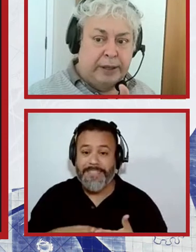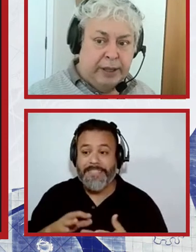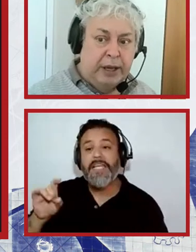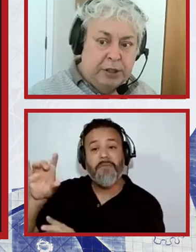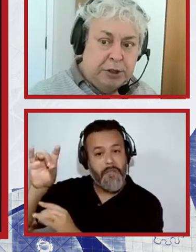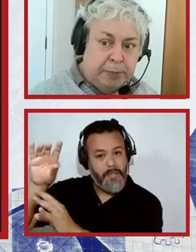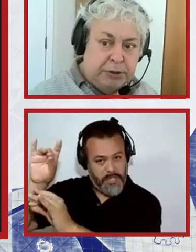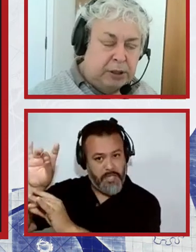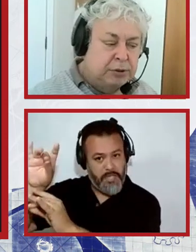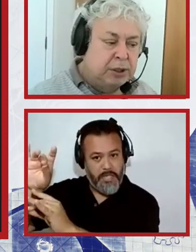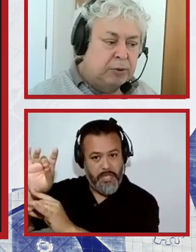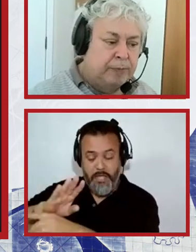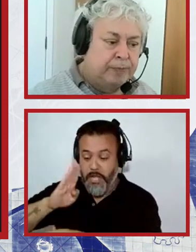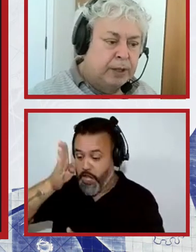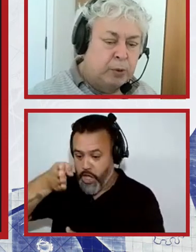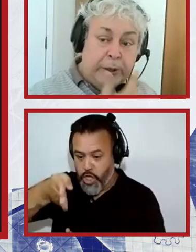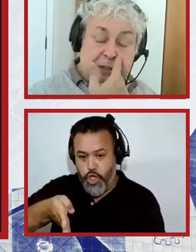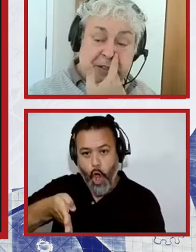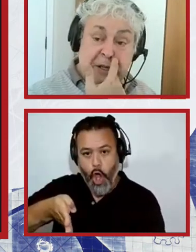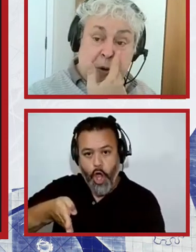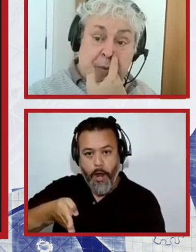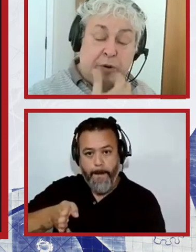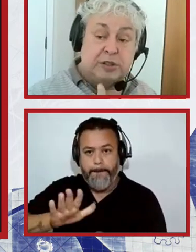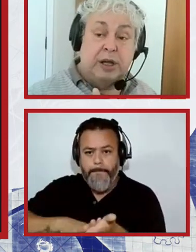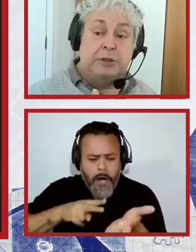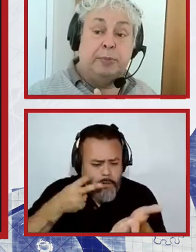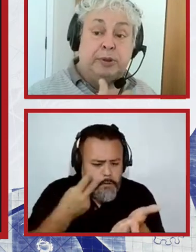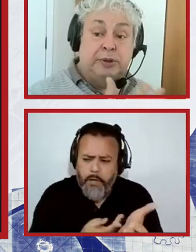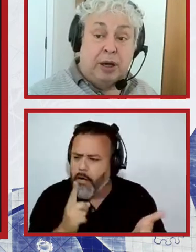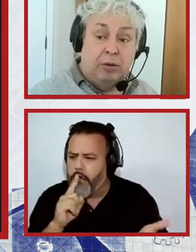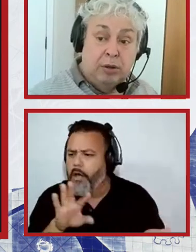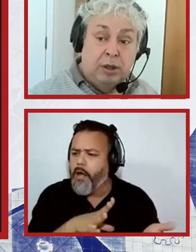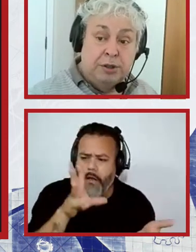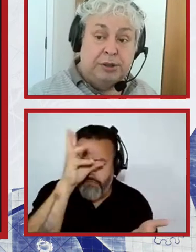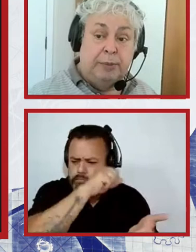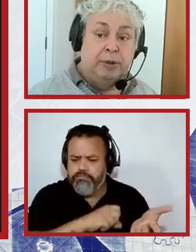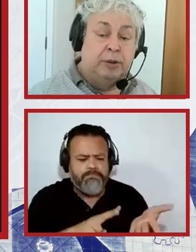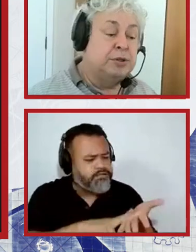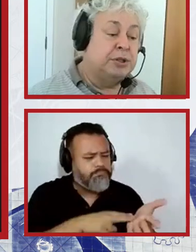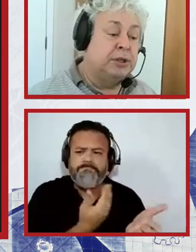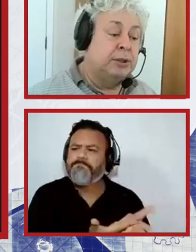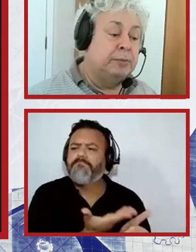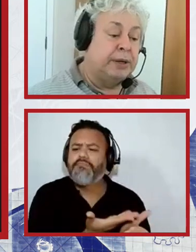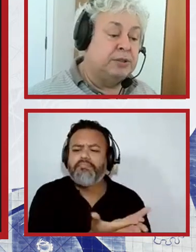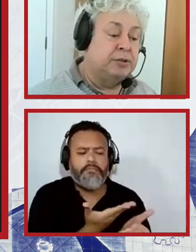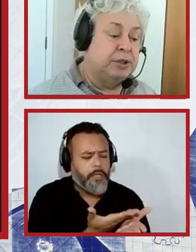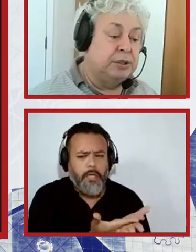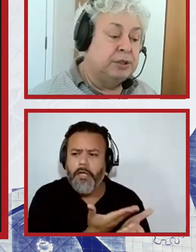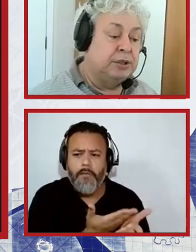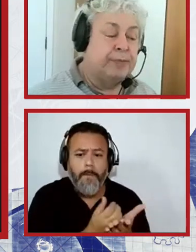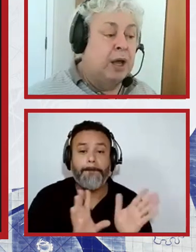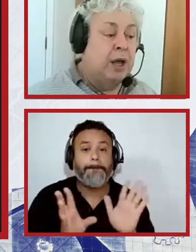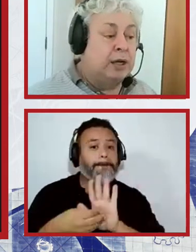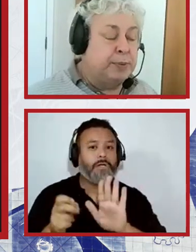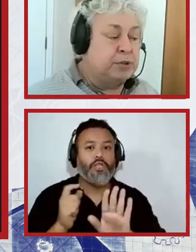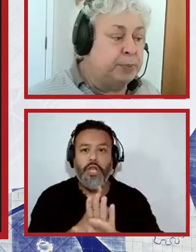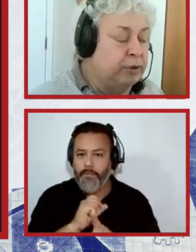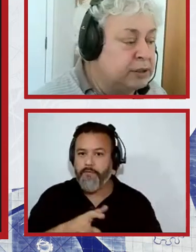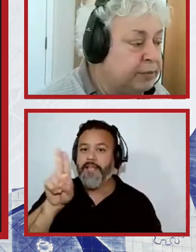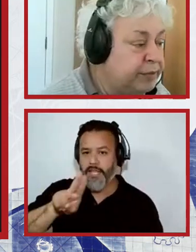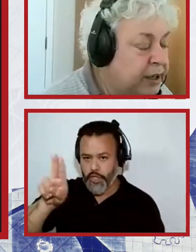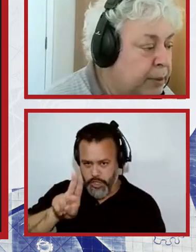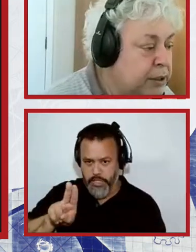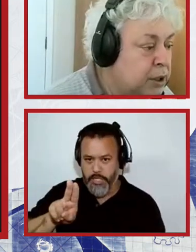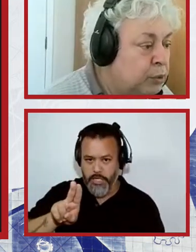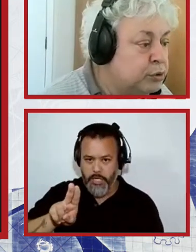especializar naquele tipo de tradução, conhecer uma quantidade brutal de terminologia para ser utilizada. As